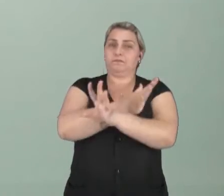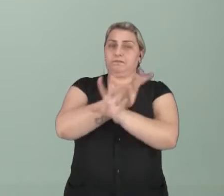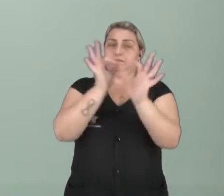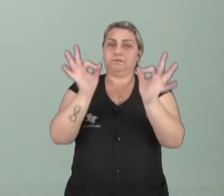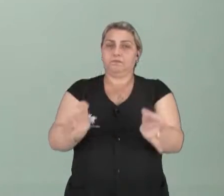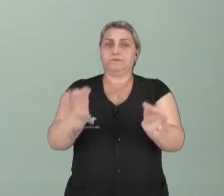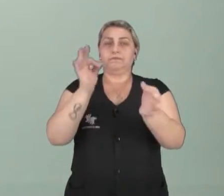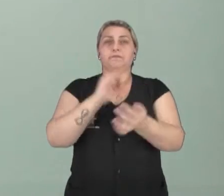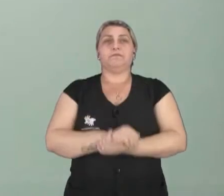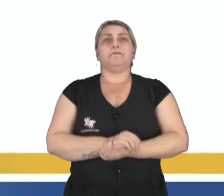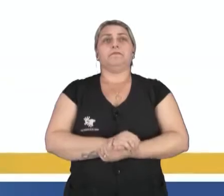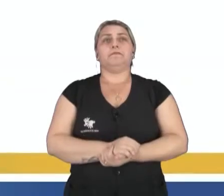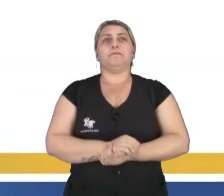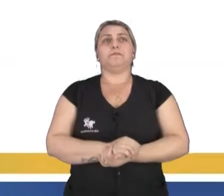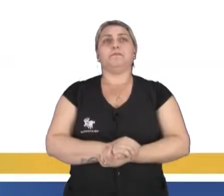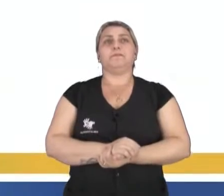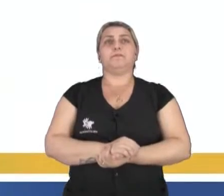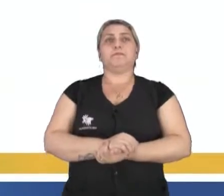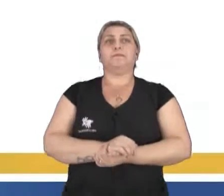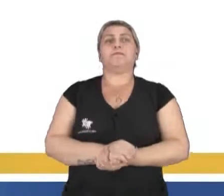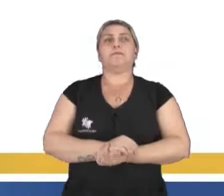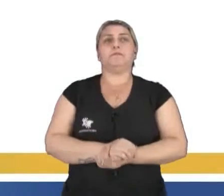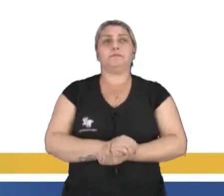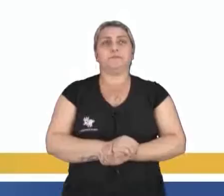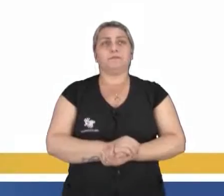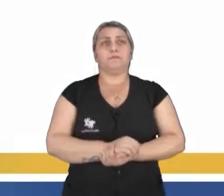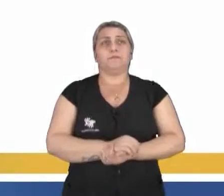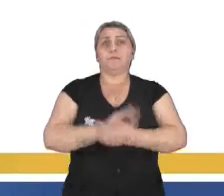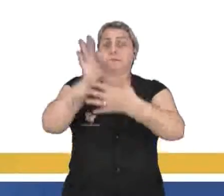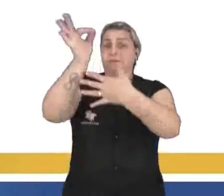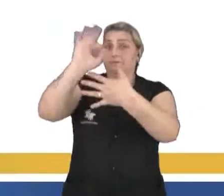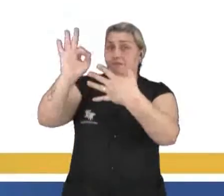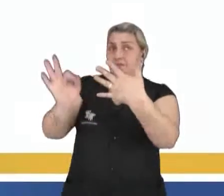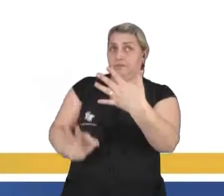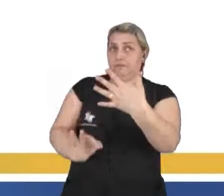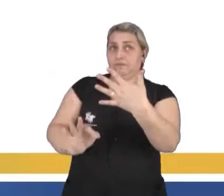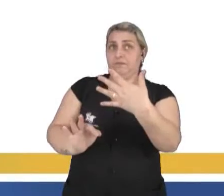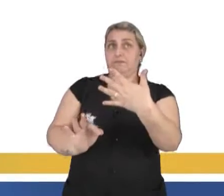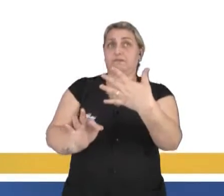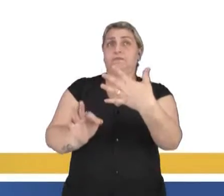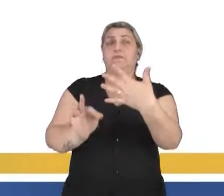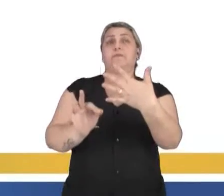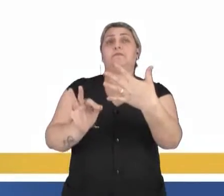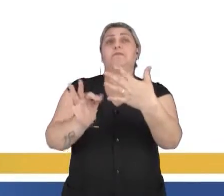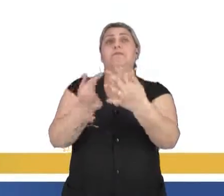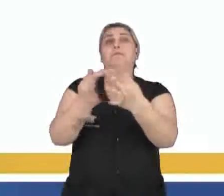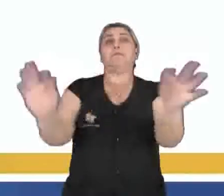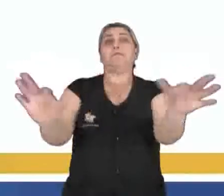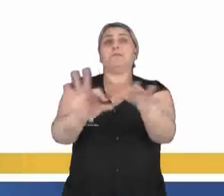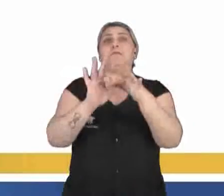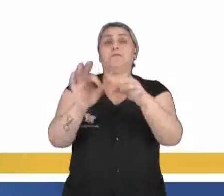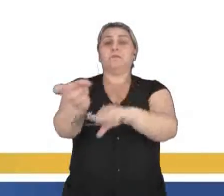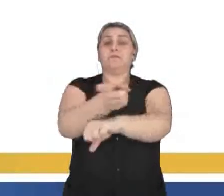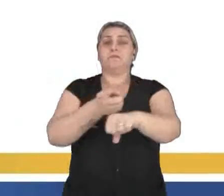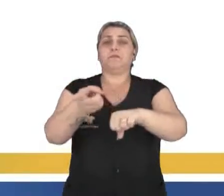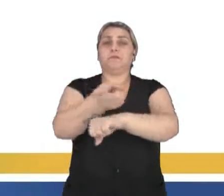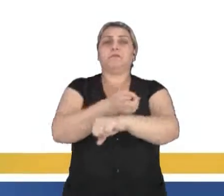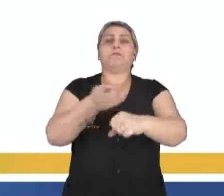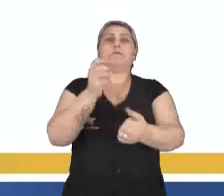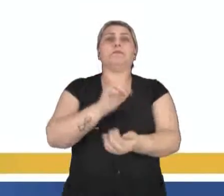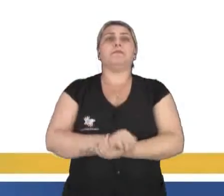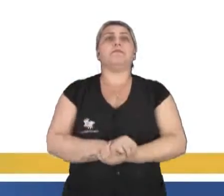certo G1 bom então vamos ver aqui a classificação das orações subordinadas adjetivas